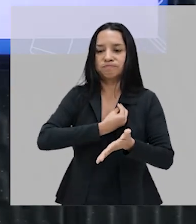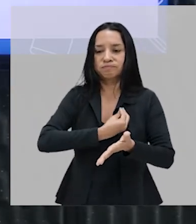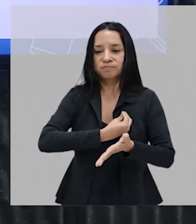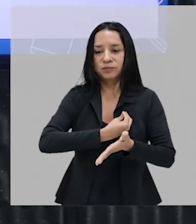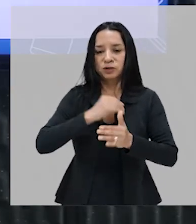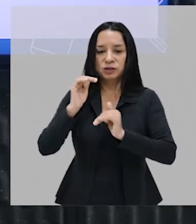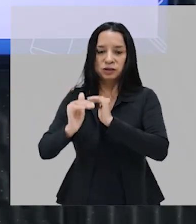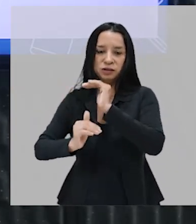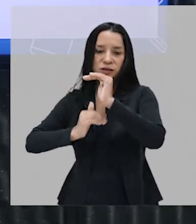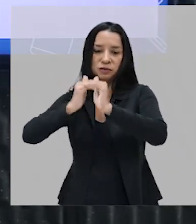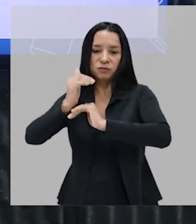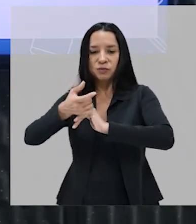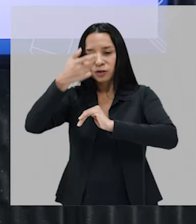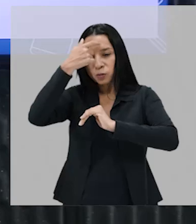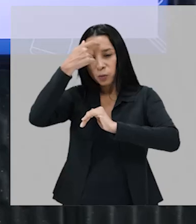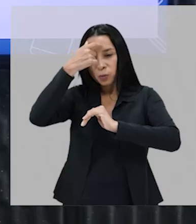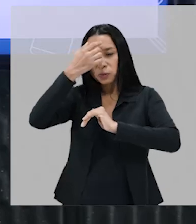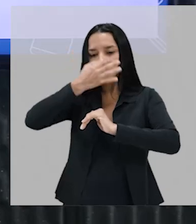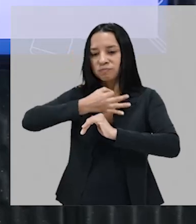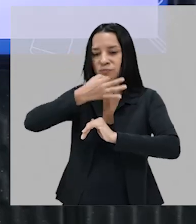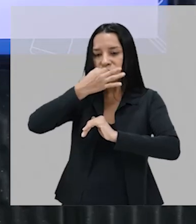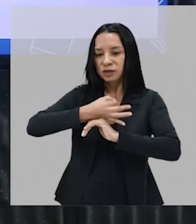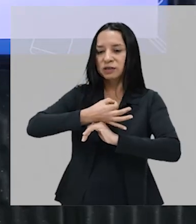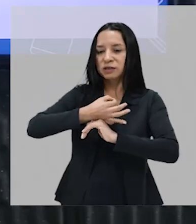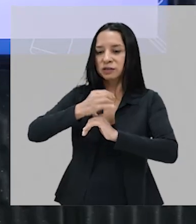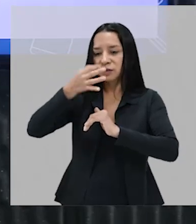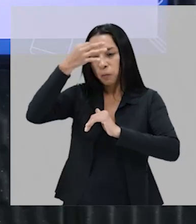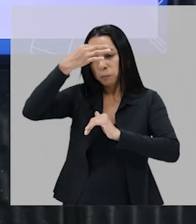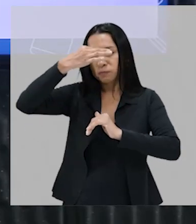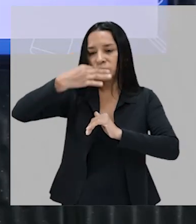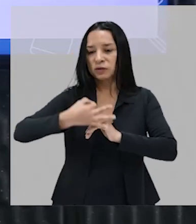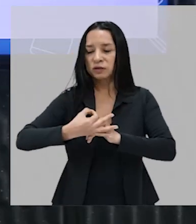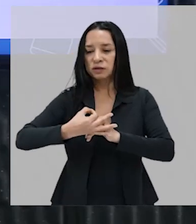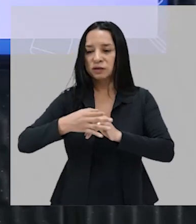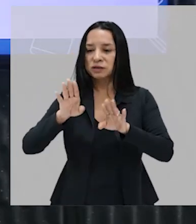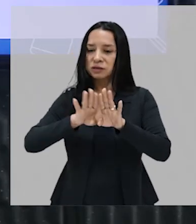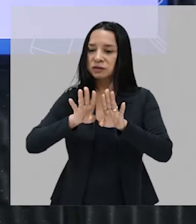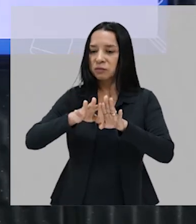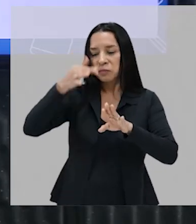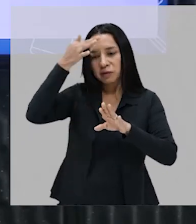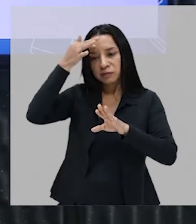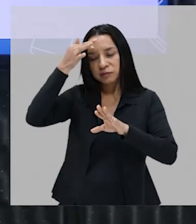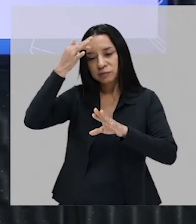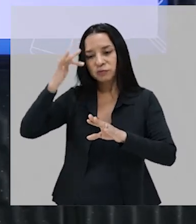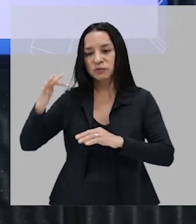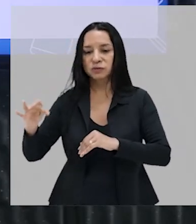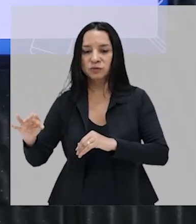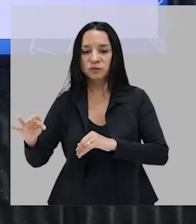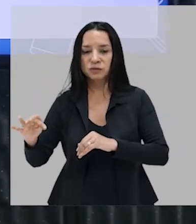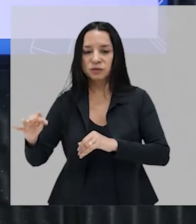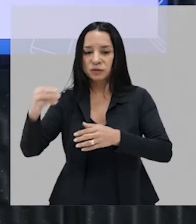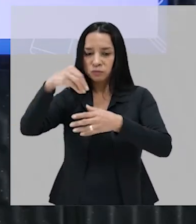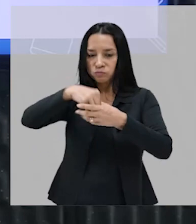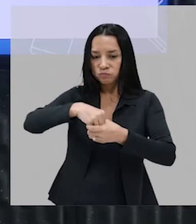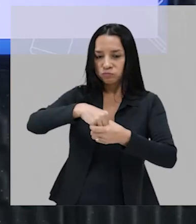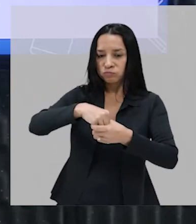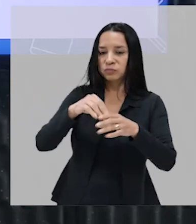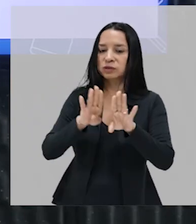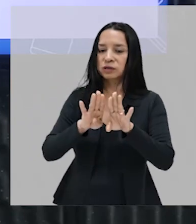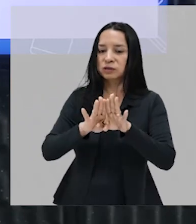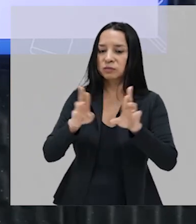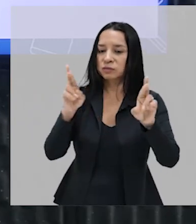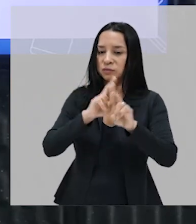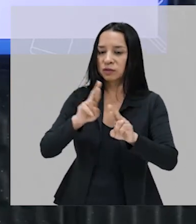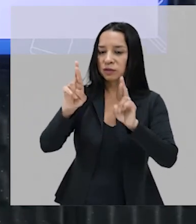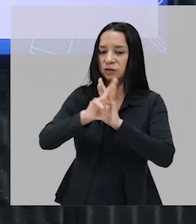inclusão experimental. Experimental é mais da ciência, não da filosofia. É uma formatação mais científica.